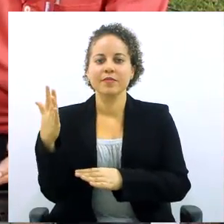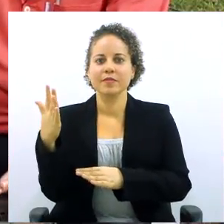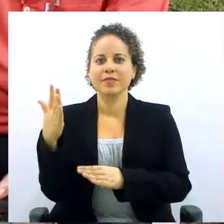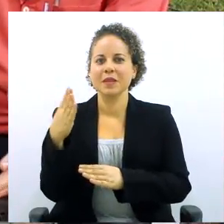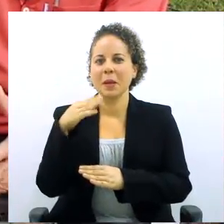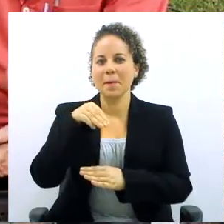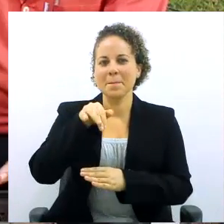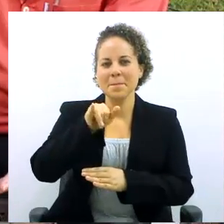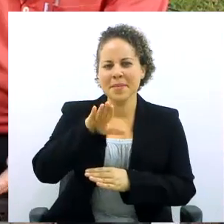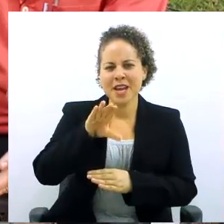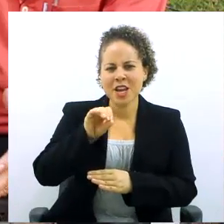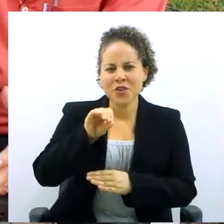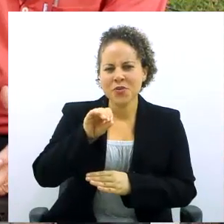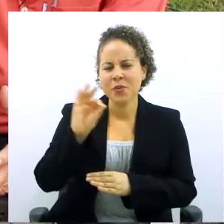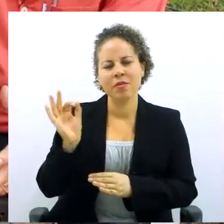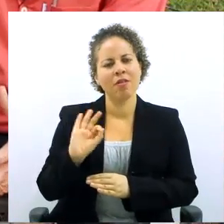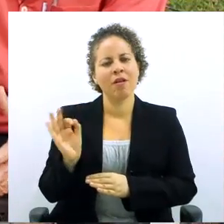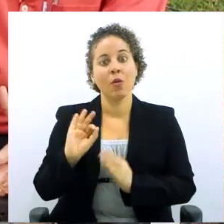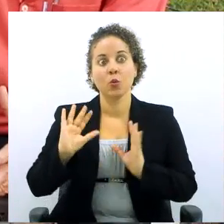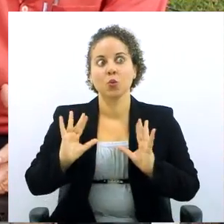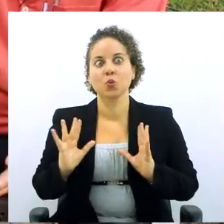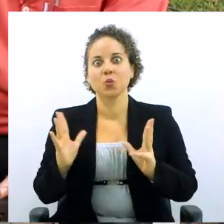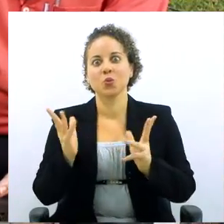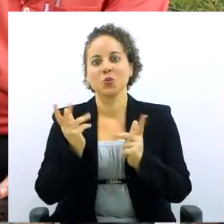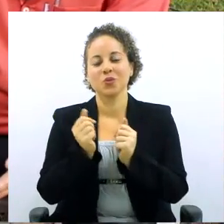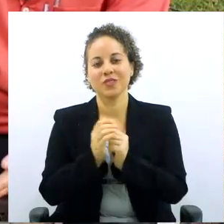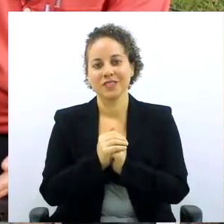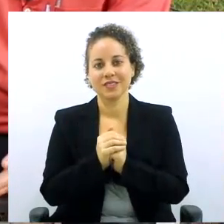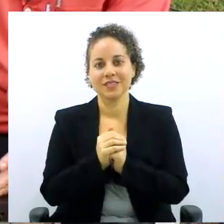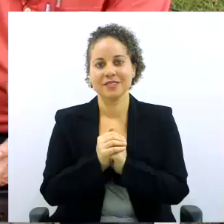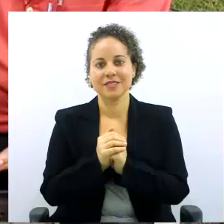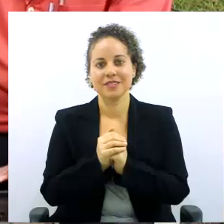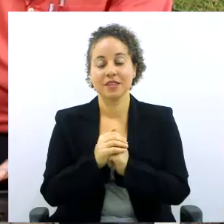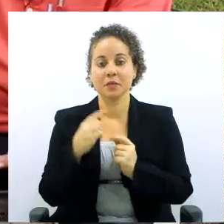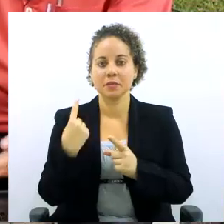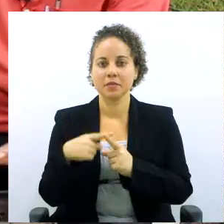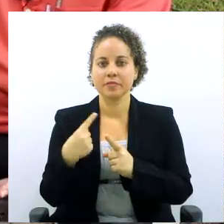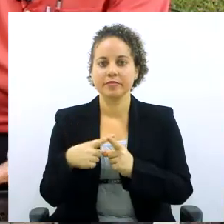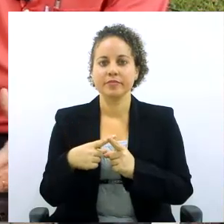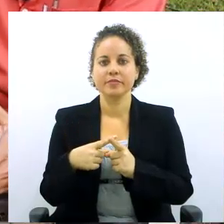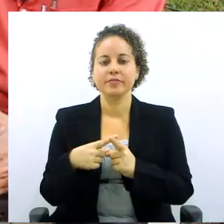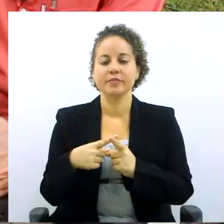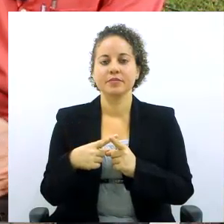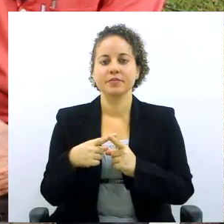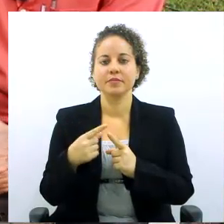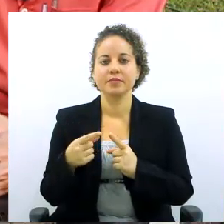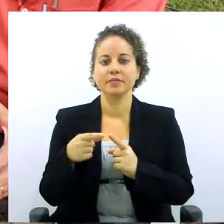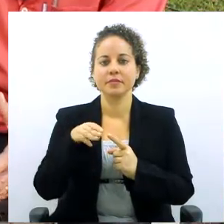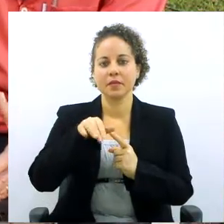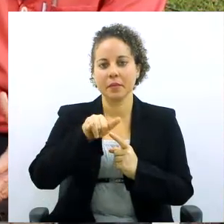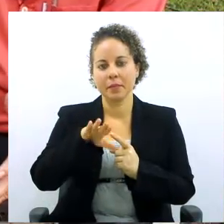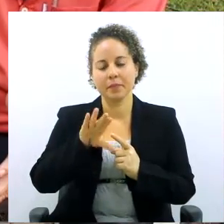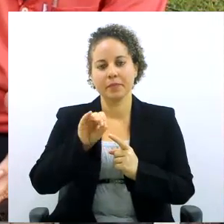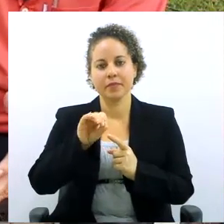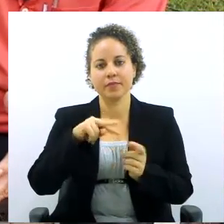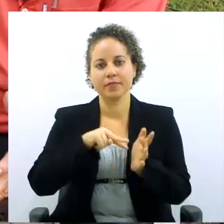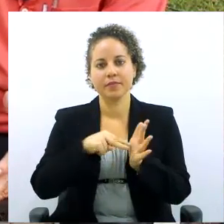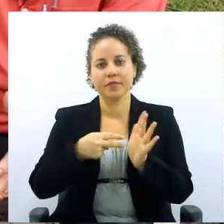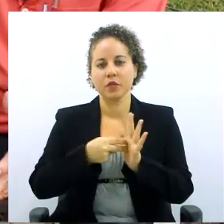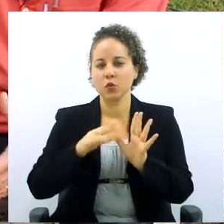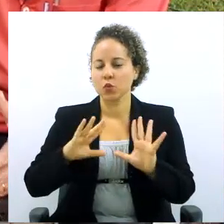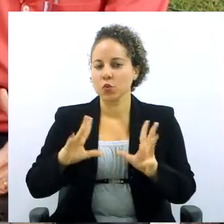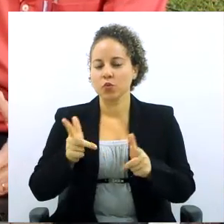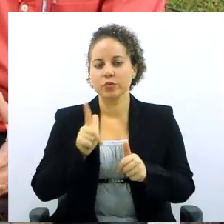não é mais meio, é o ambiente todo, né? Porque o meio ambiente, que se chama meio ambiente, de fato é tudo,